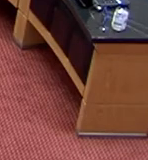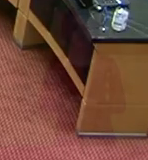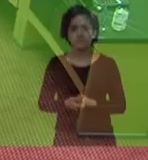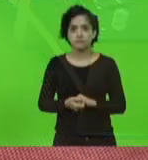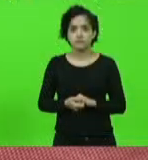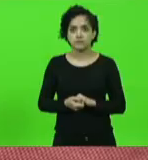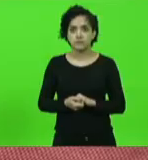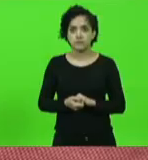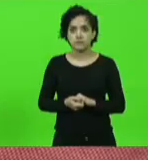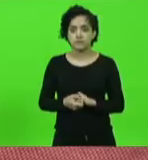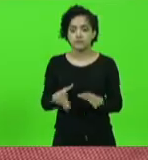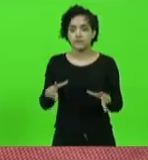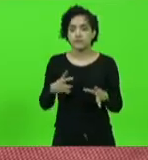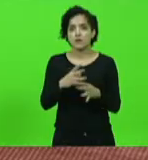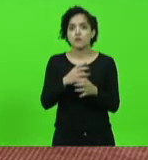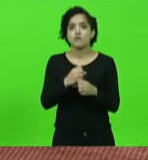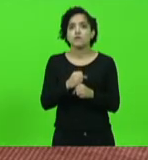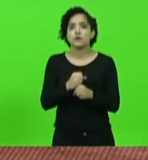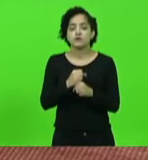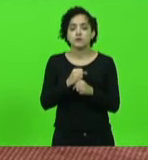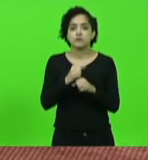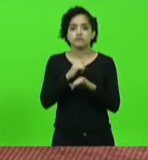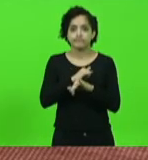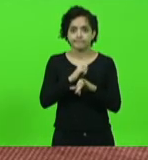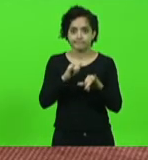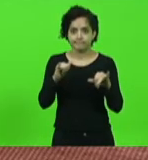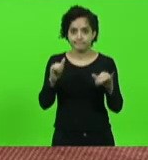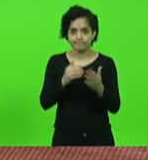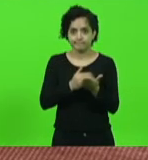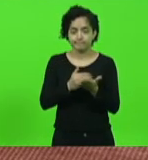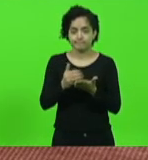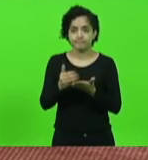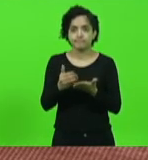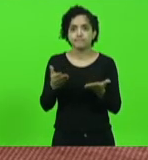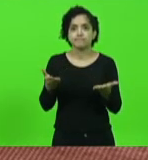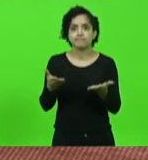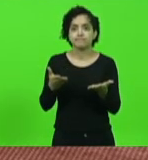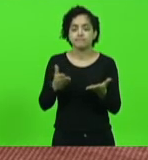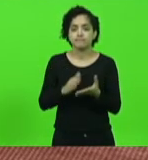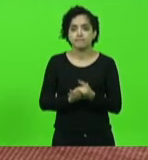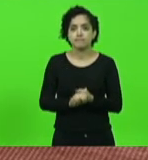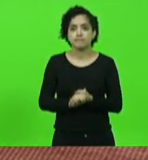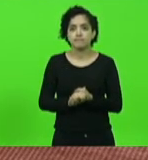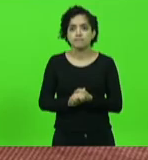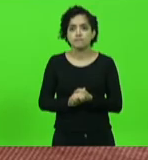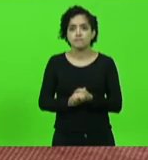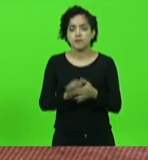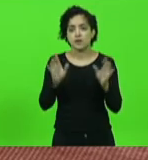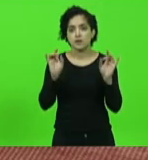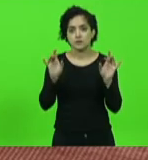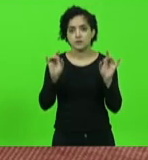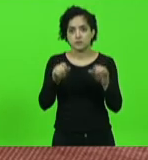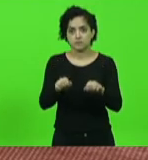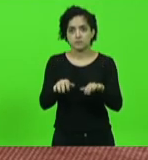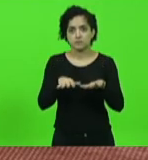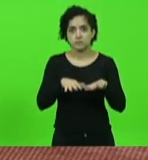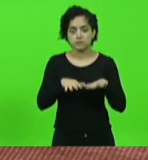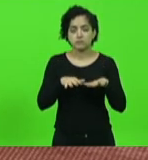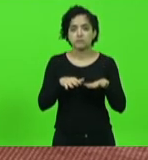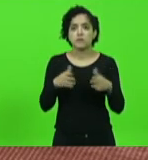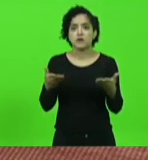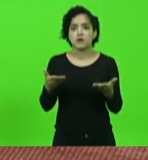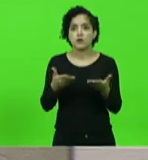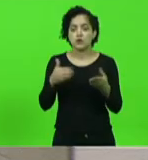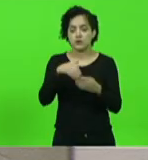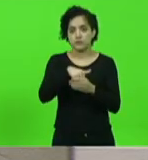Havendo quórum regimental e sob a proteção de Deus, declaro aberta a presente sessão extraordinária. Em